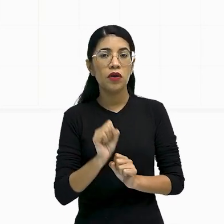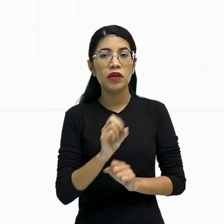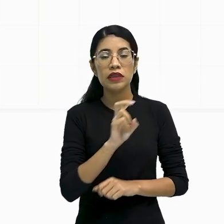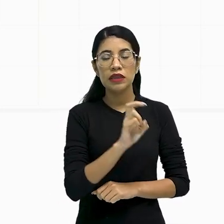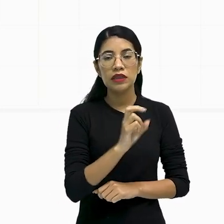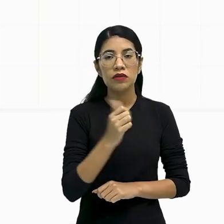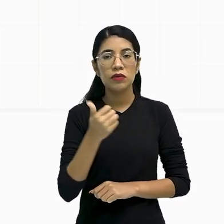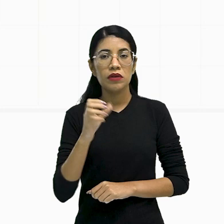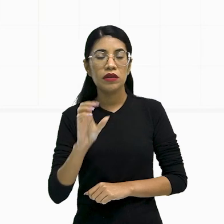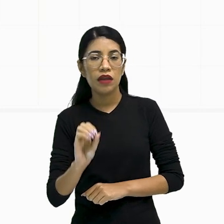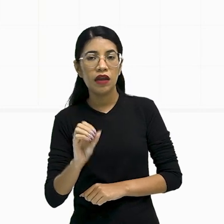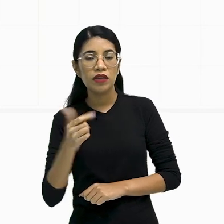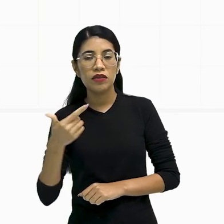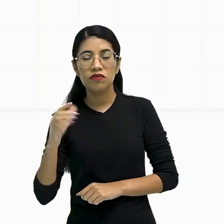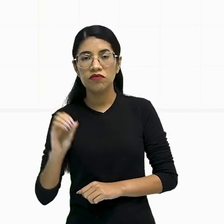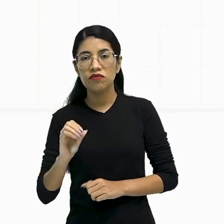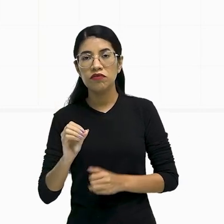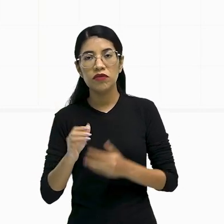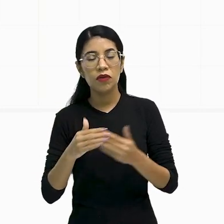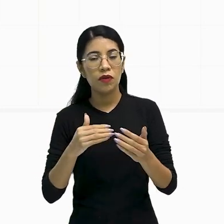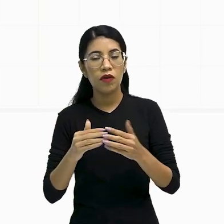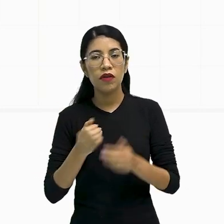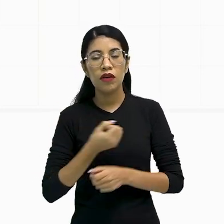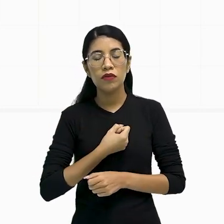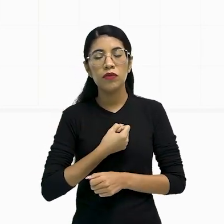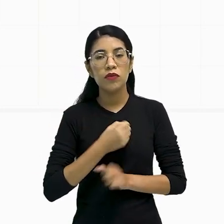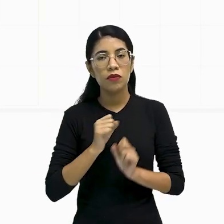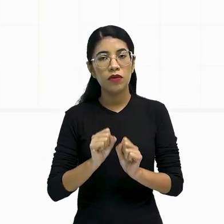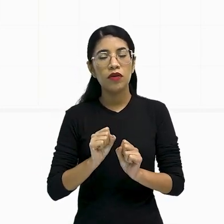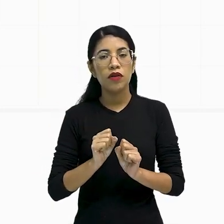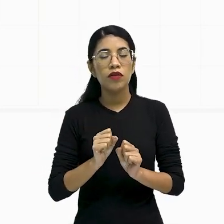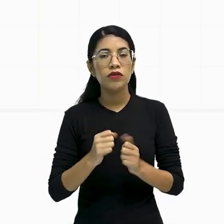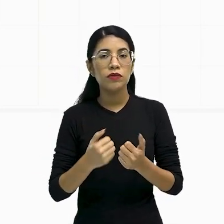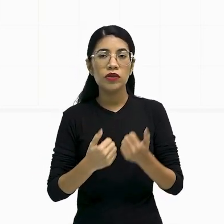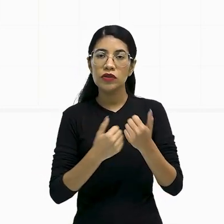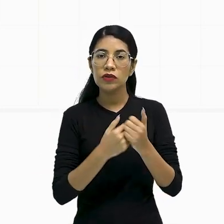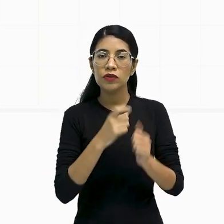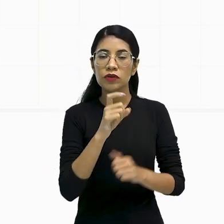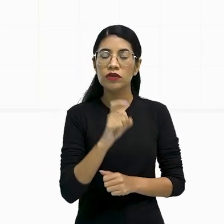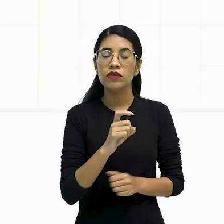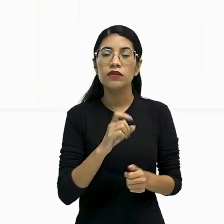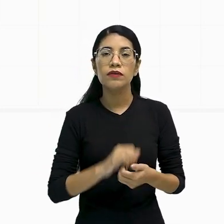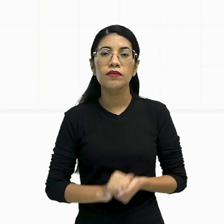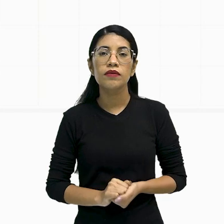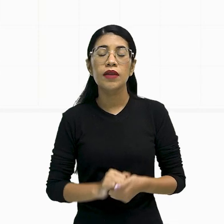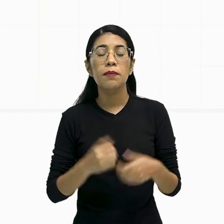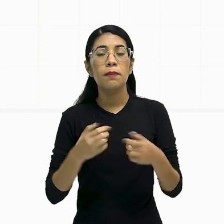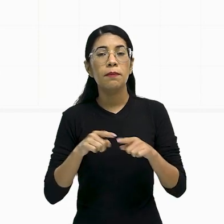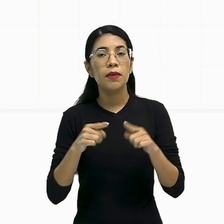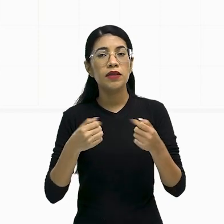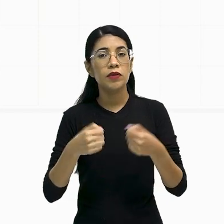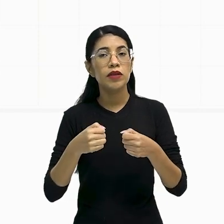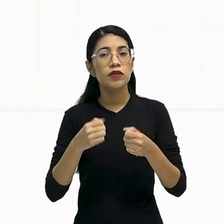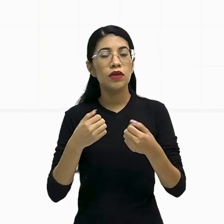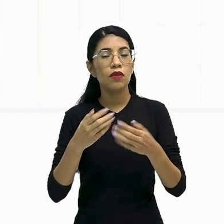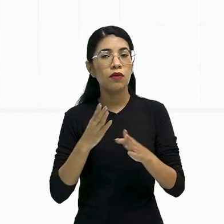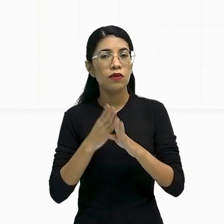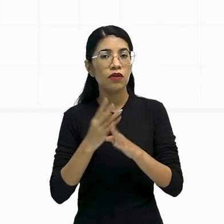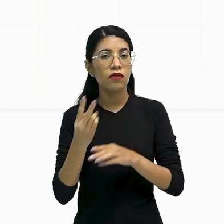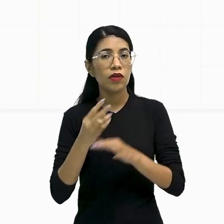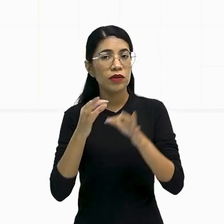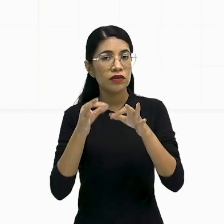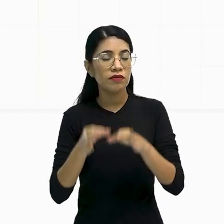ser 10, pode ser 20, enfim. Então eu tenho que saber o valor exato de x para eu poder determinar o ângulo A. E